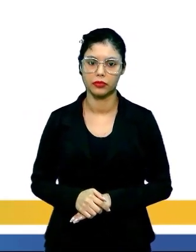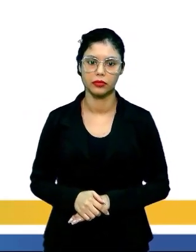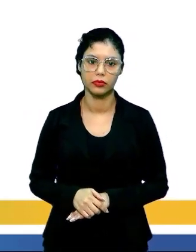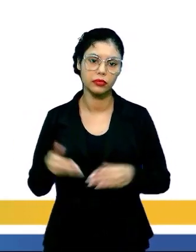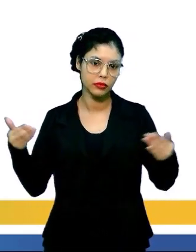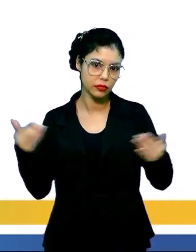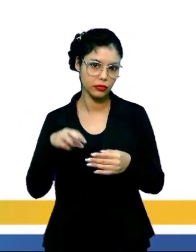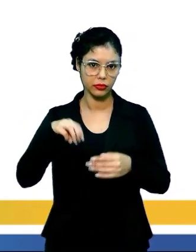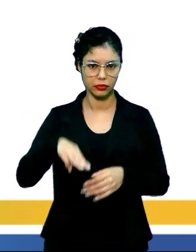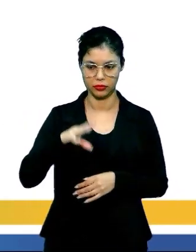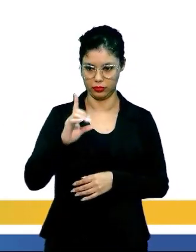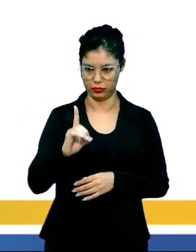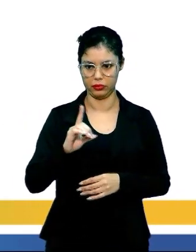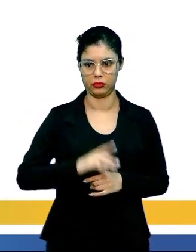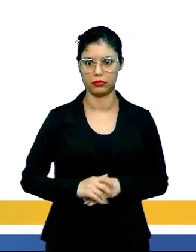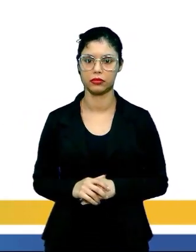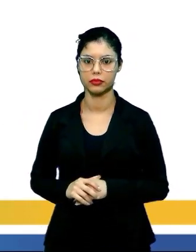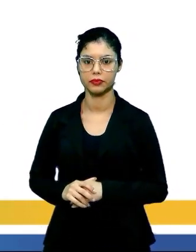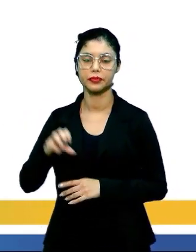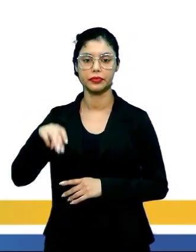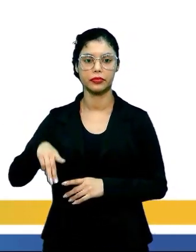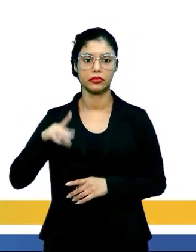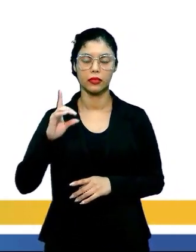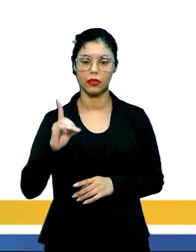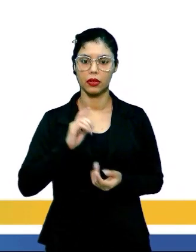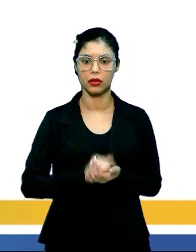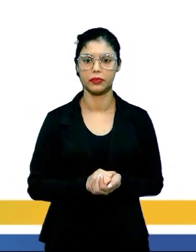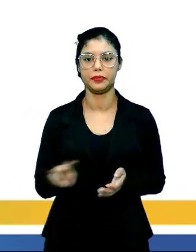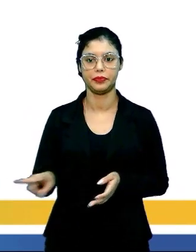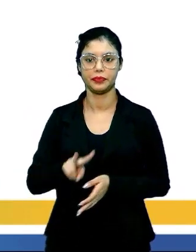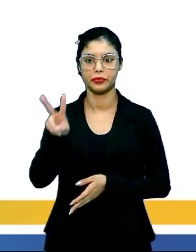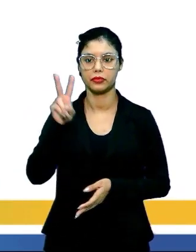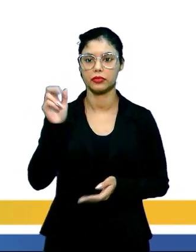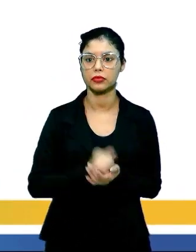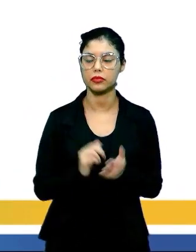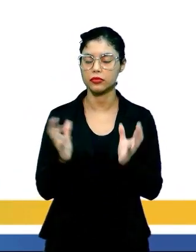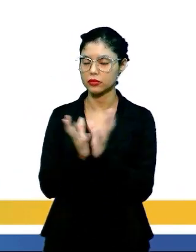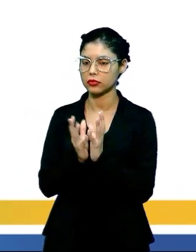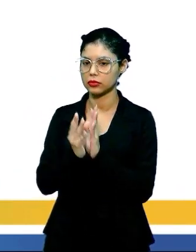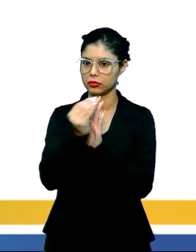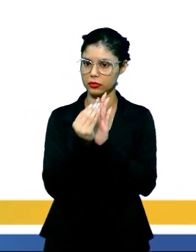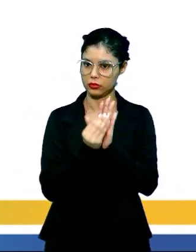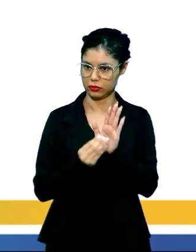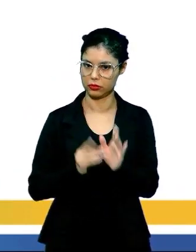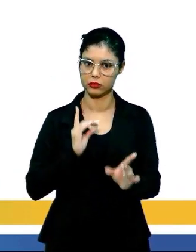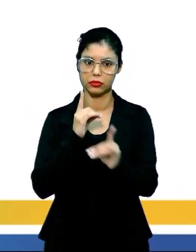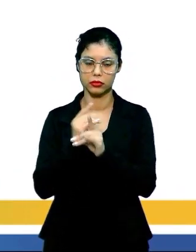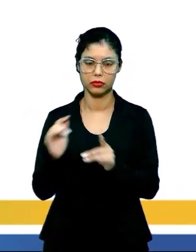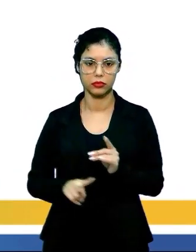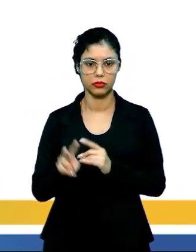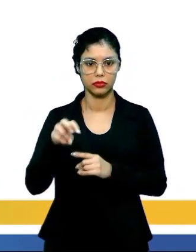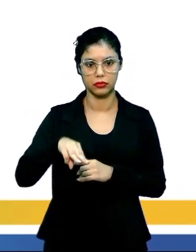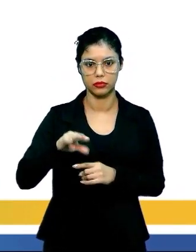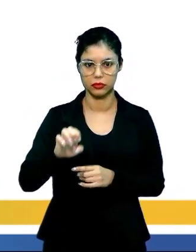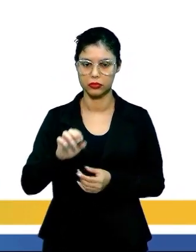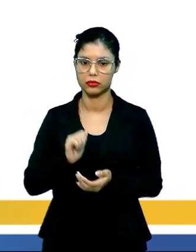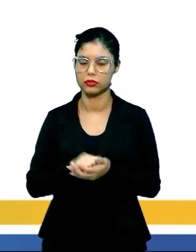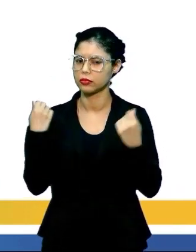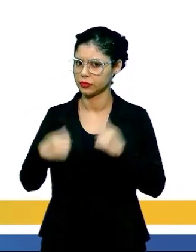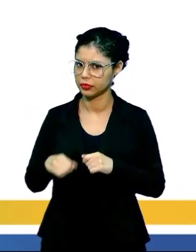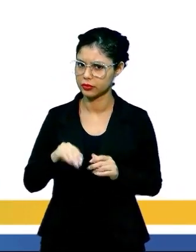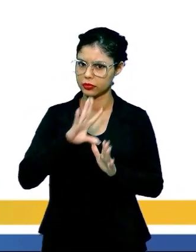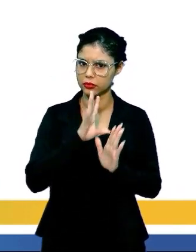Vamos falar agora de mediana? A mediana representa o valor central de um conjunto de dados. Para encontrar o valor da